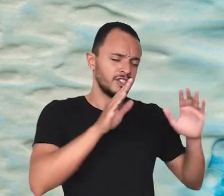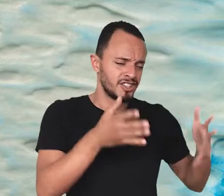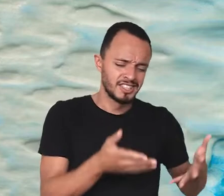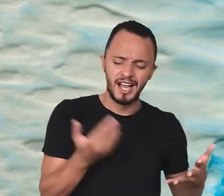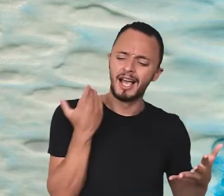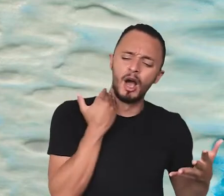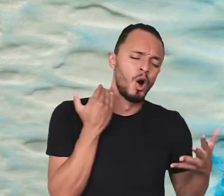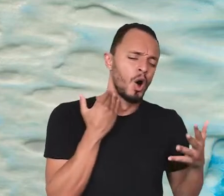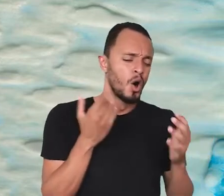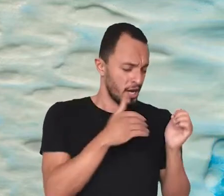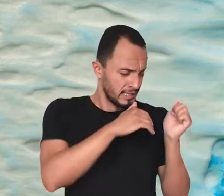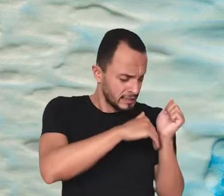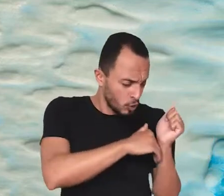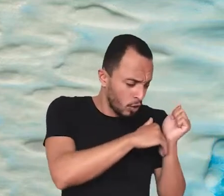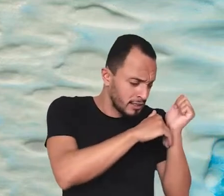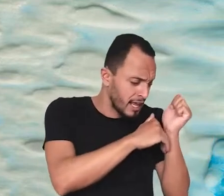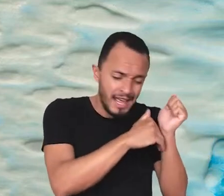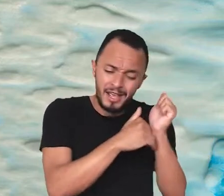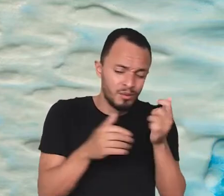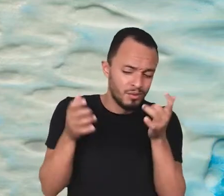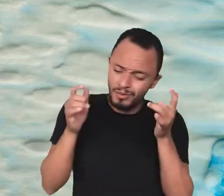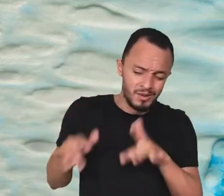baby, eu já cansei de me esconder